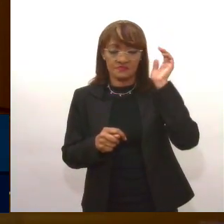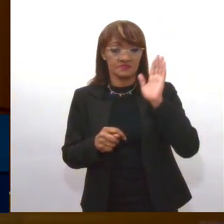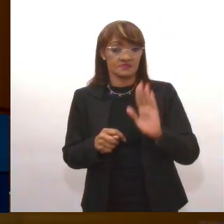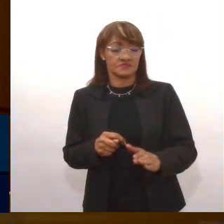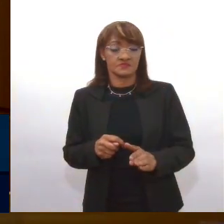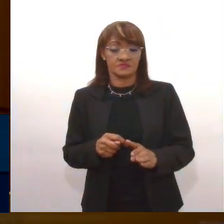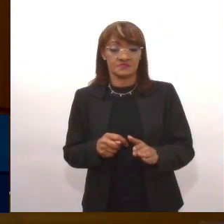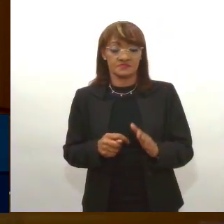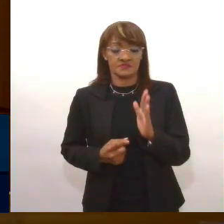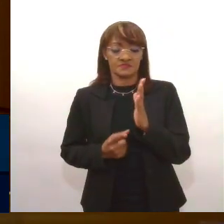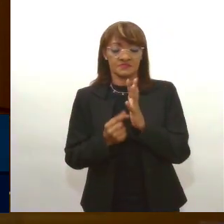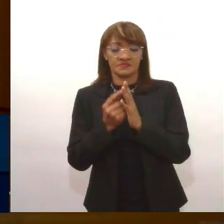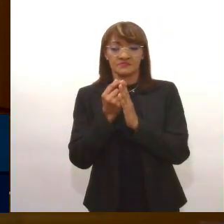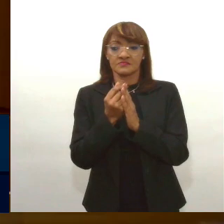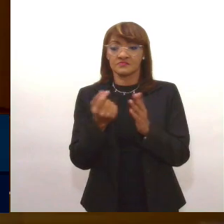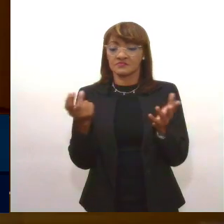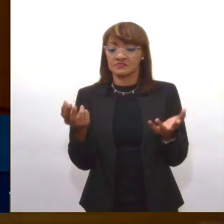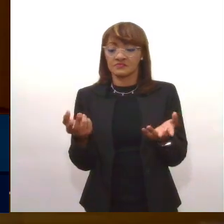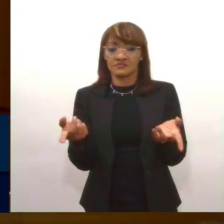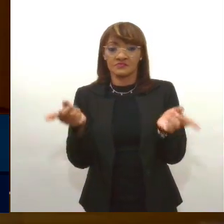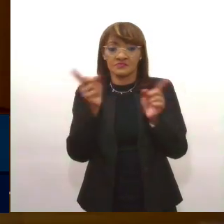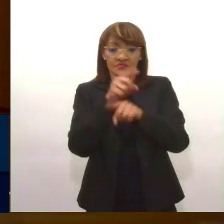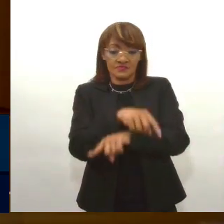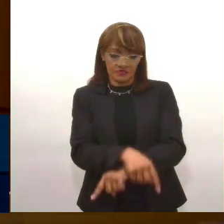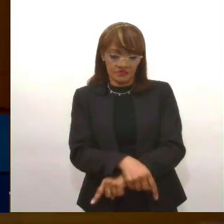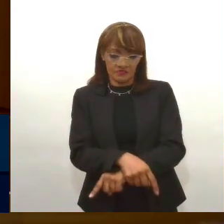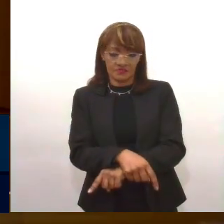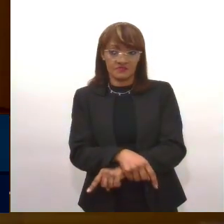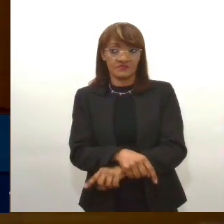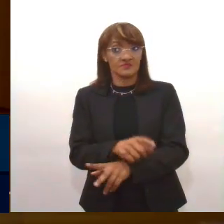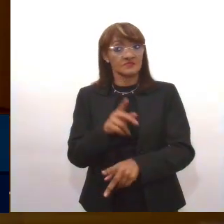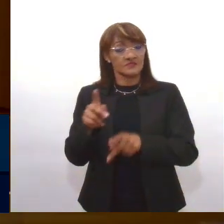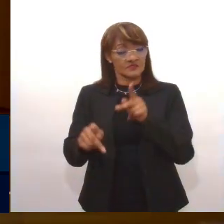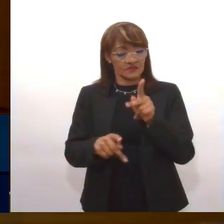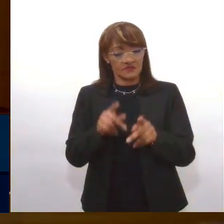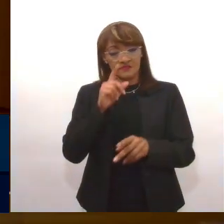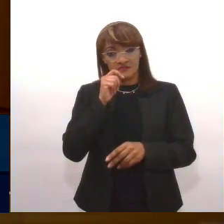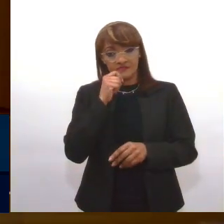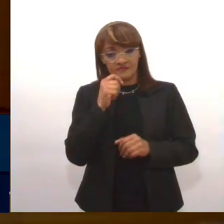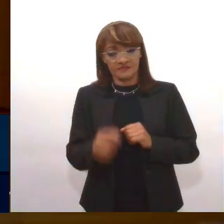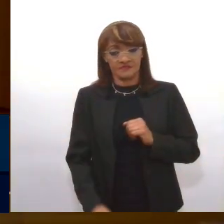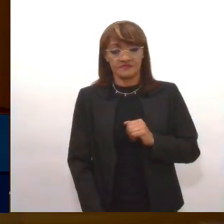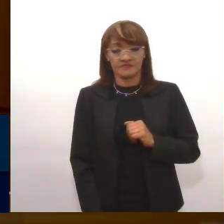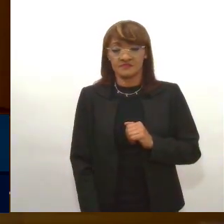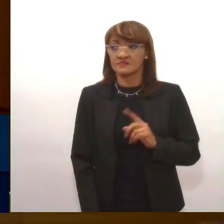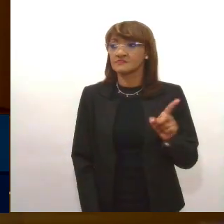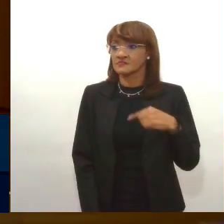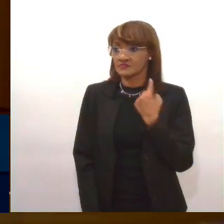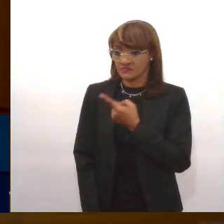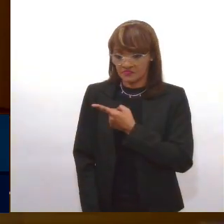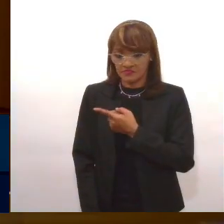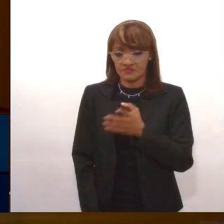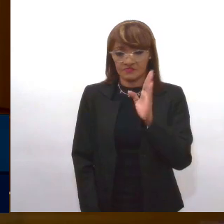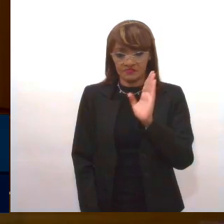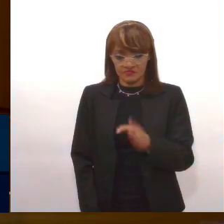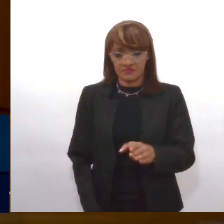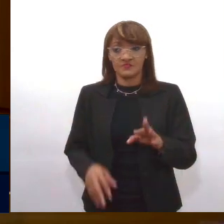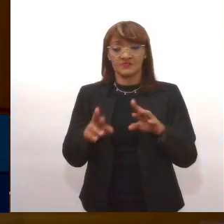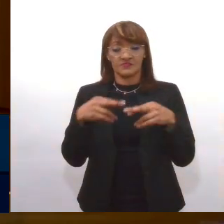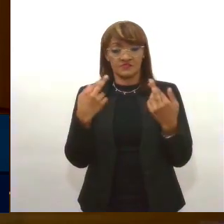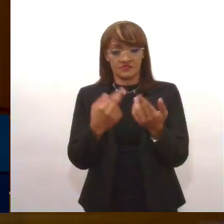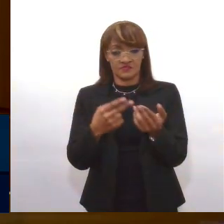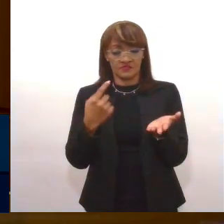interesses né do Povo de Aracaju a gente vai marcar uma reunião com a procuradora do